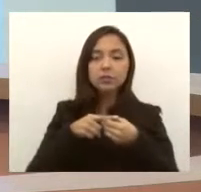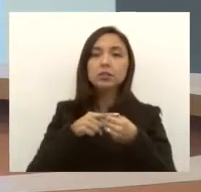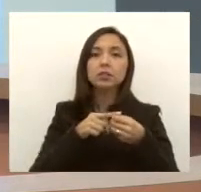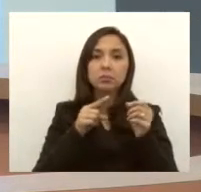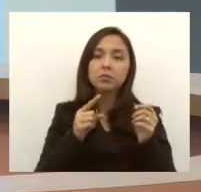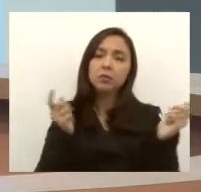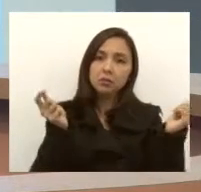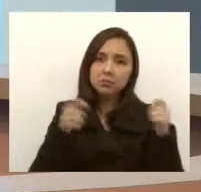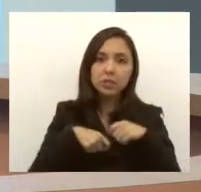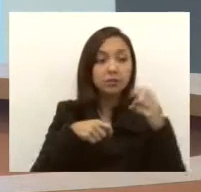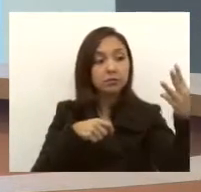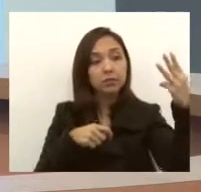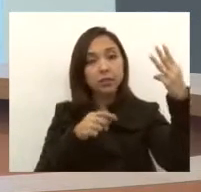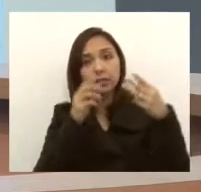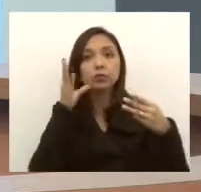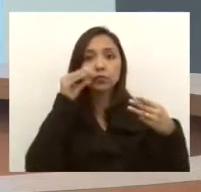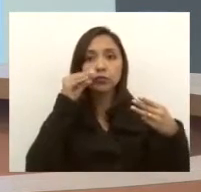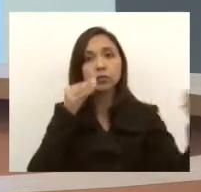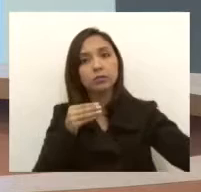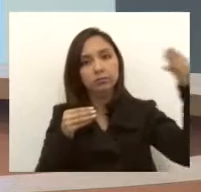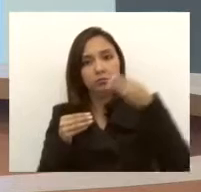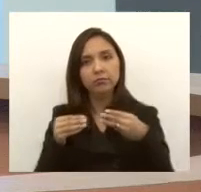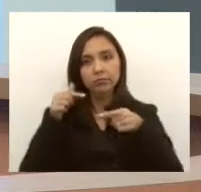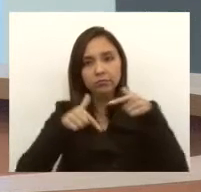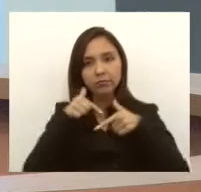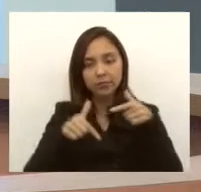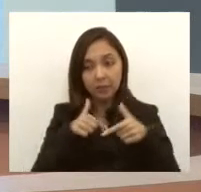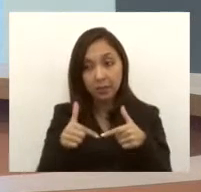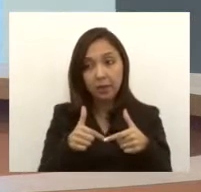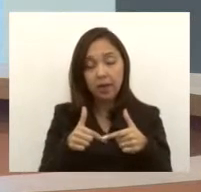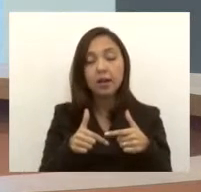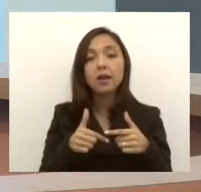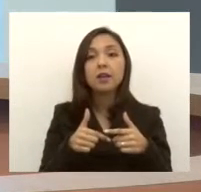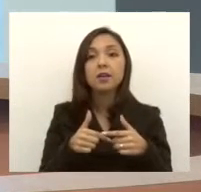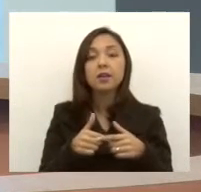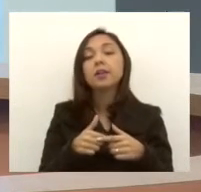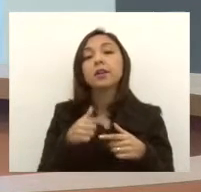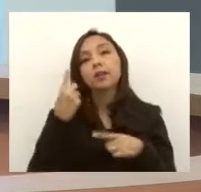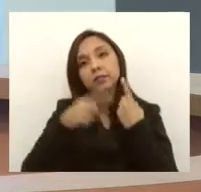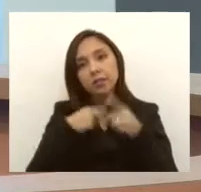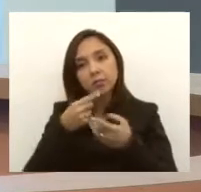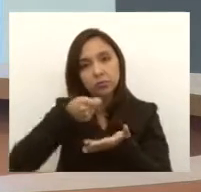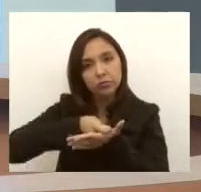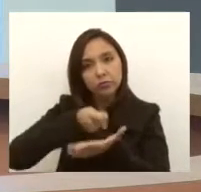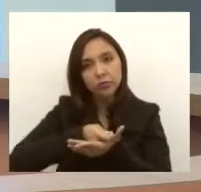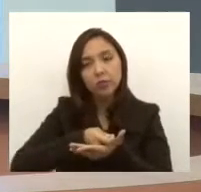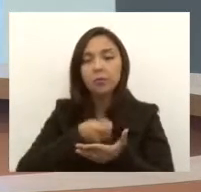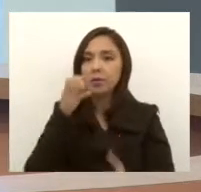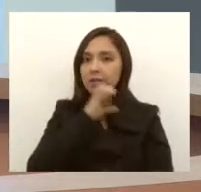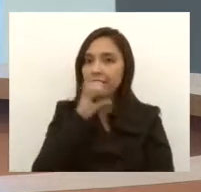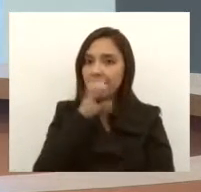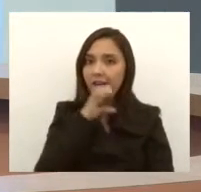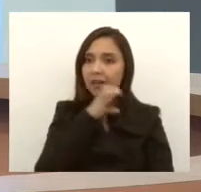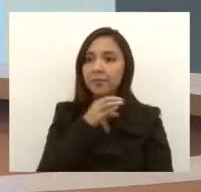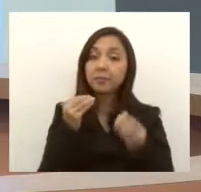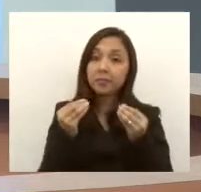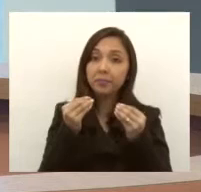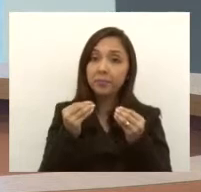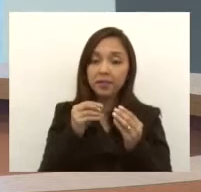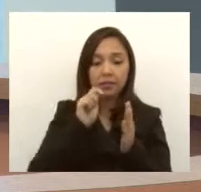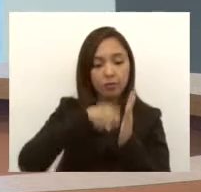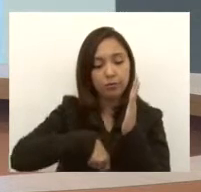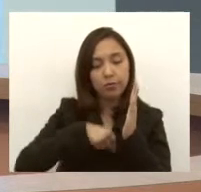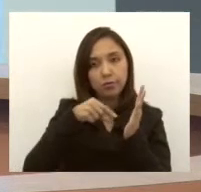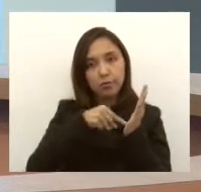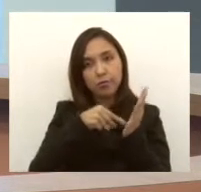esses três funcionários. E depois disso, quando eu tiver aqui já o e-mail, eu irei cobrar o mais rápido possível, possa ser feito o